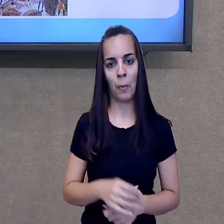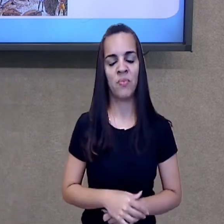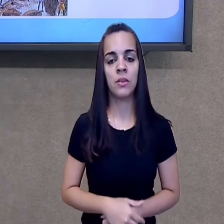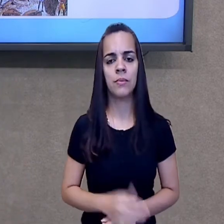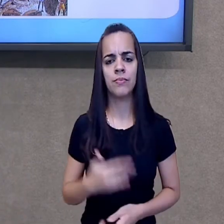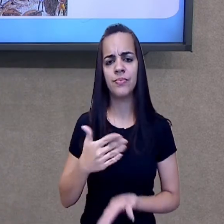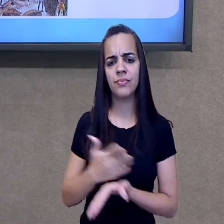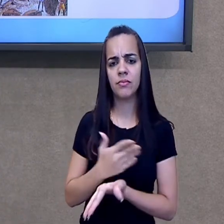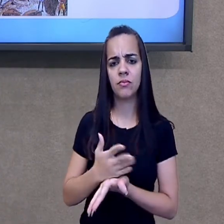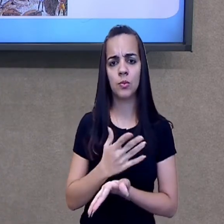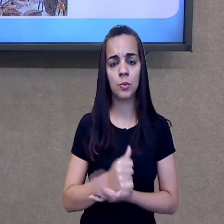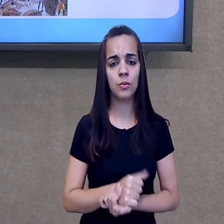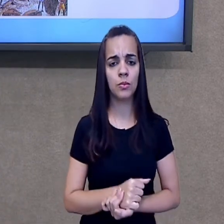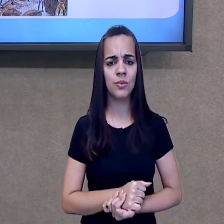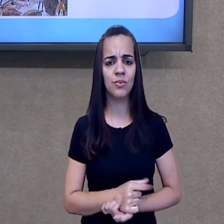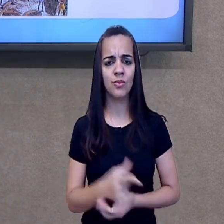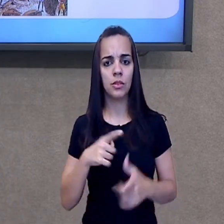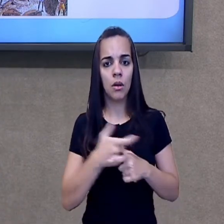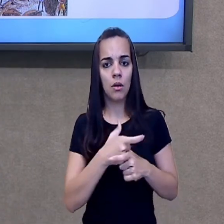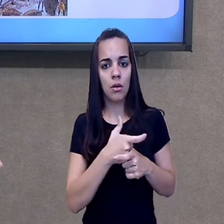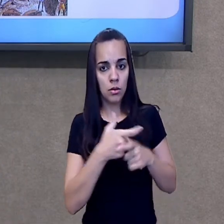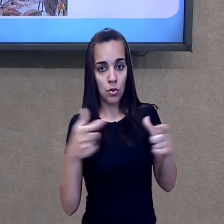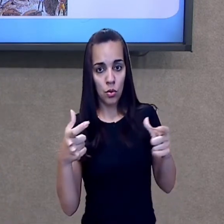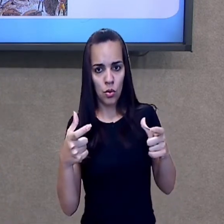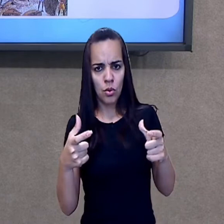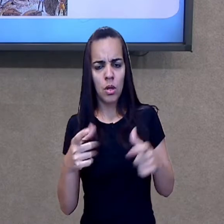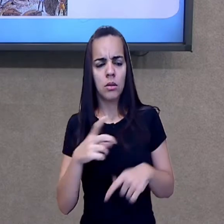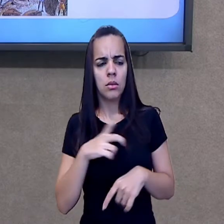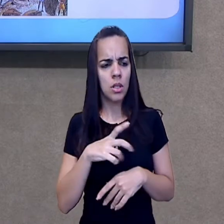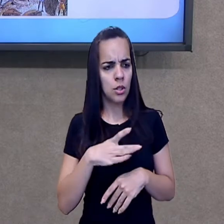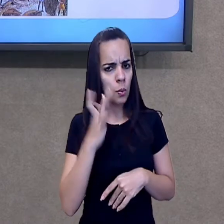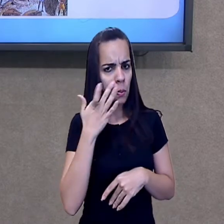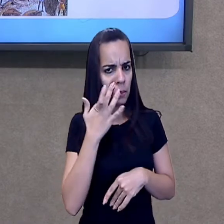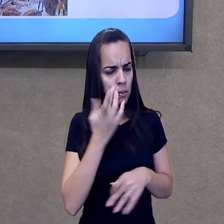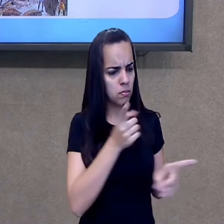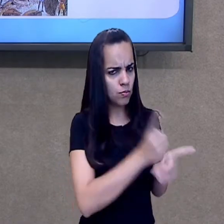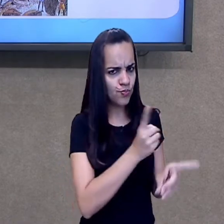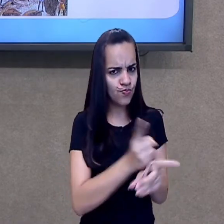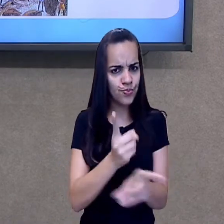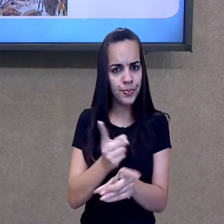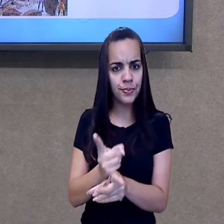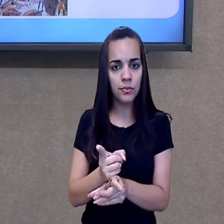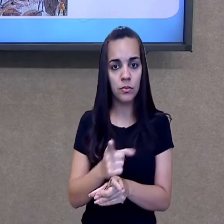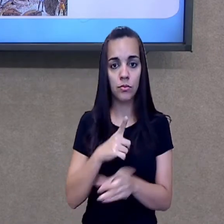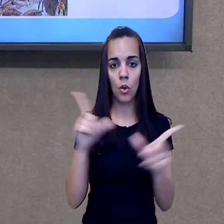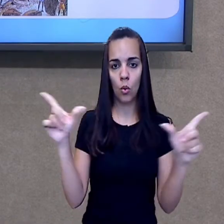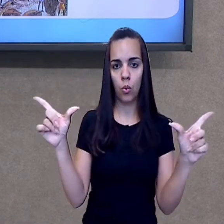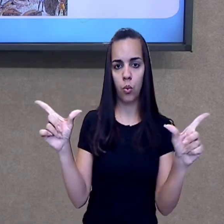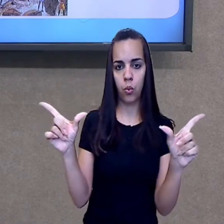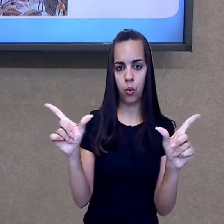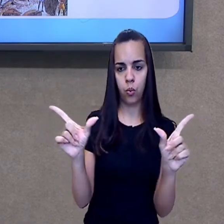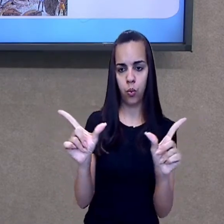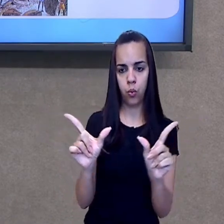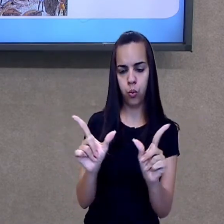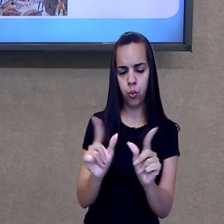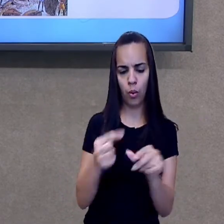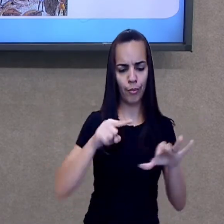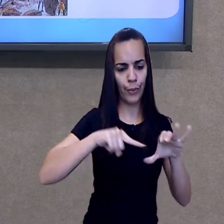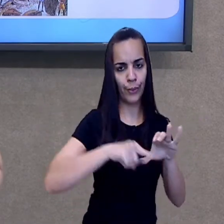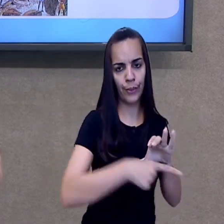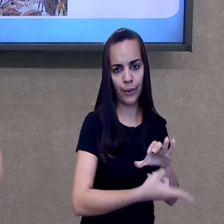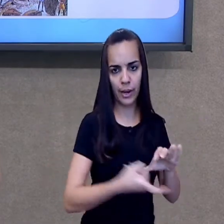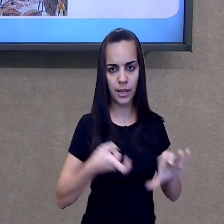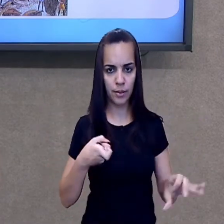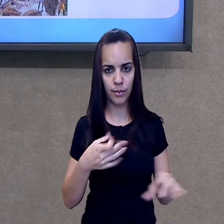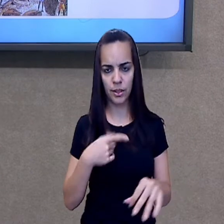África. Com a grande extração do ouro, o ouro começou a diminuir nas minas. Entretanto,